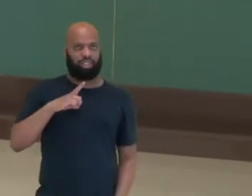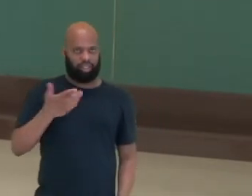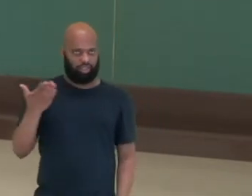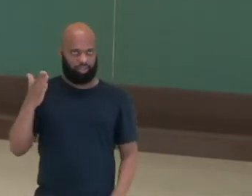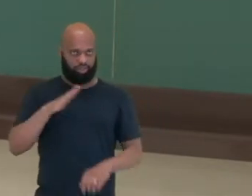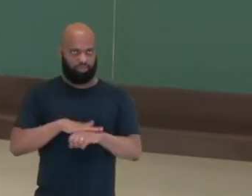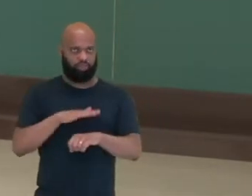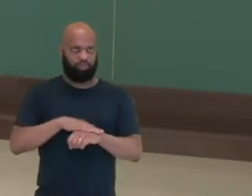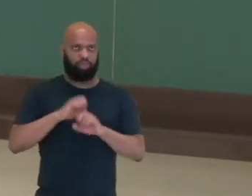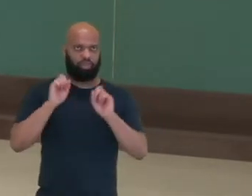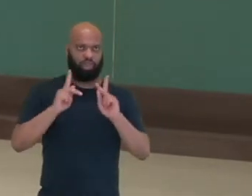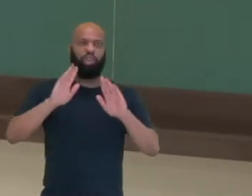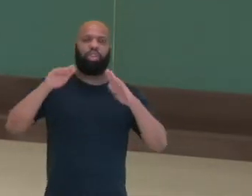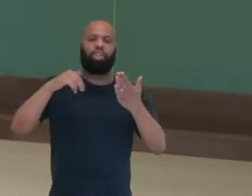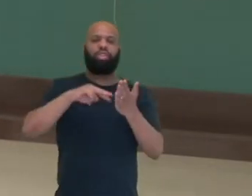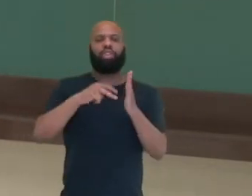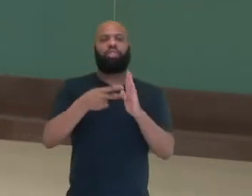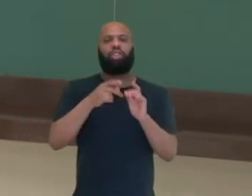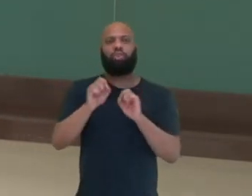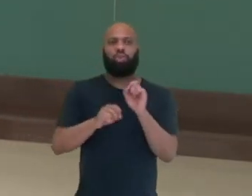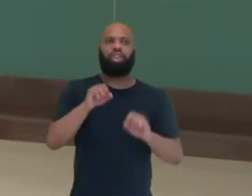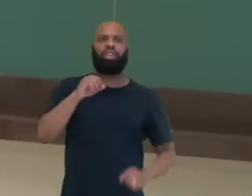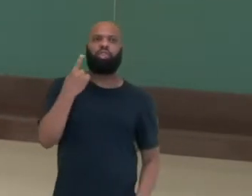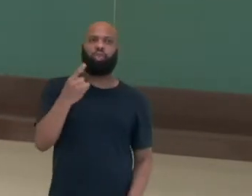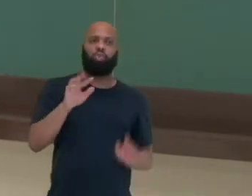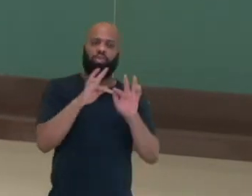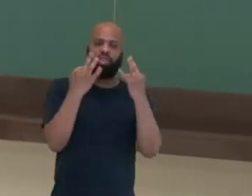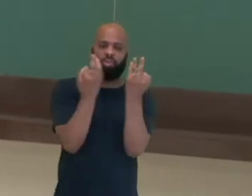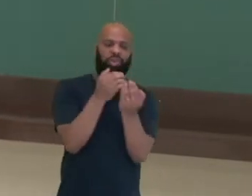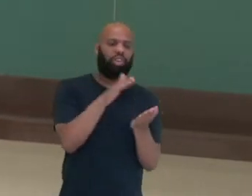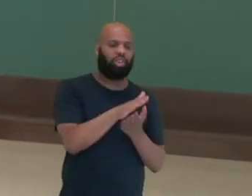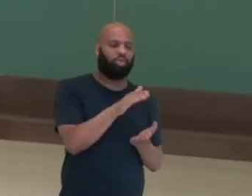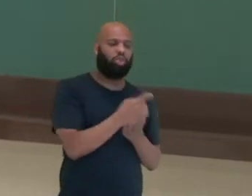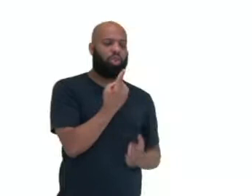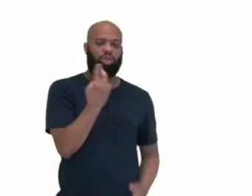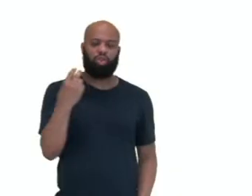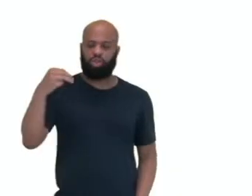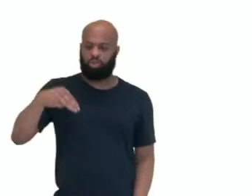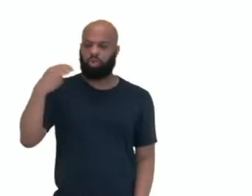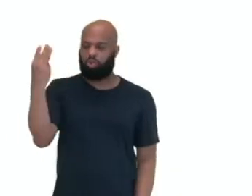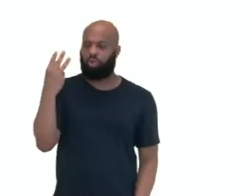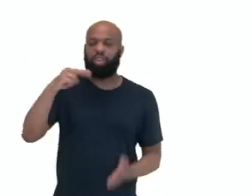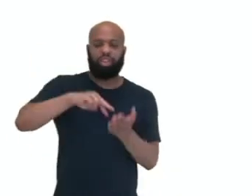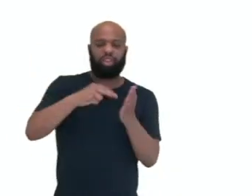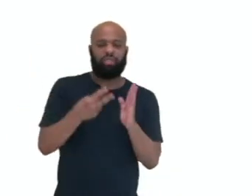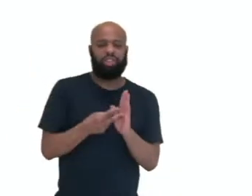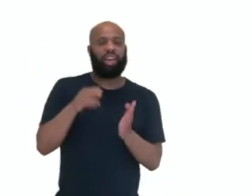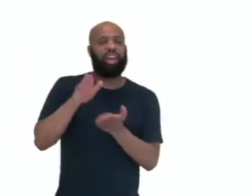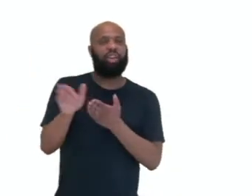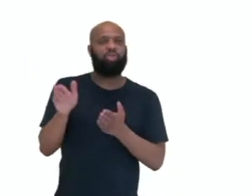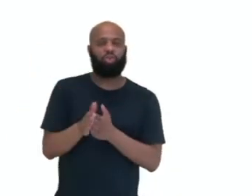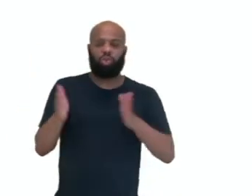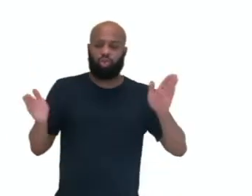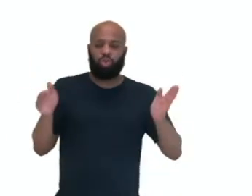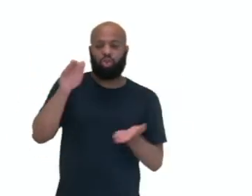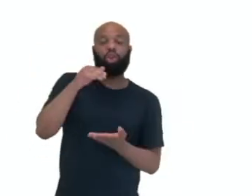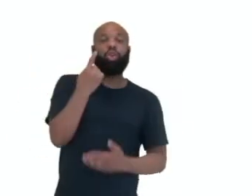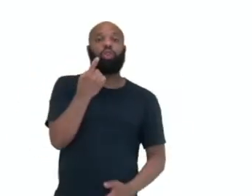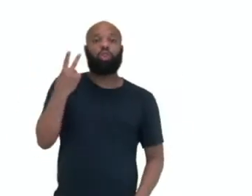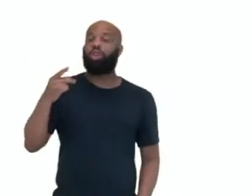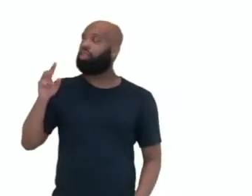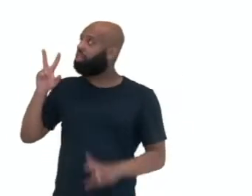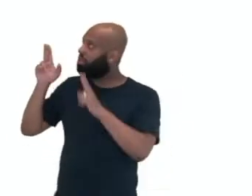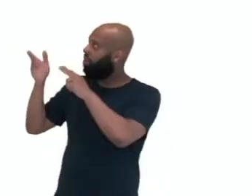situação. Tá? Então, logo, uma família que consumiu 12 metros cúbicos consumiu 12 caixas iguais a essa daqui, com